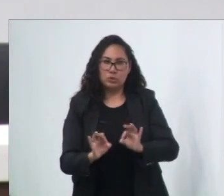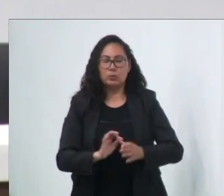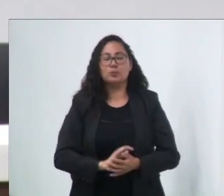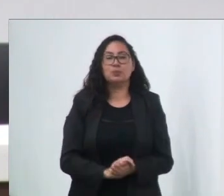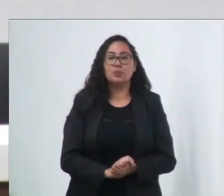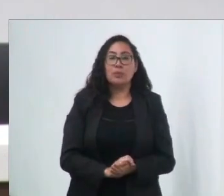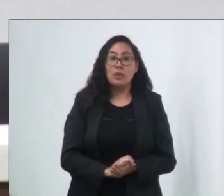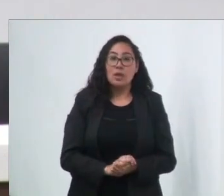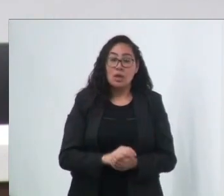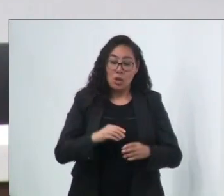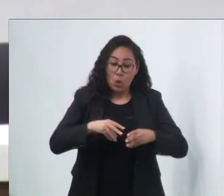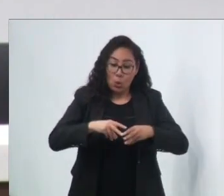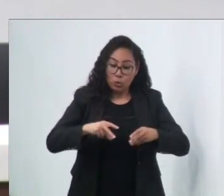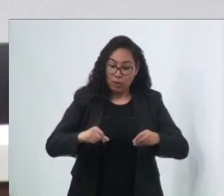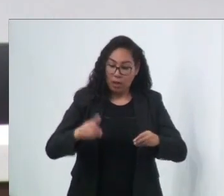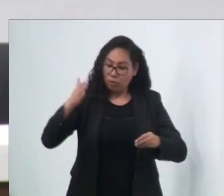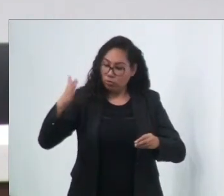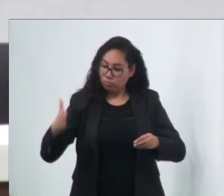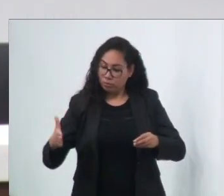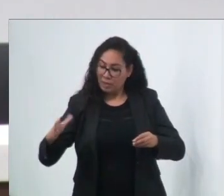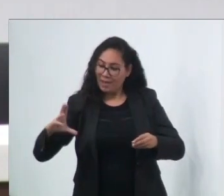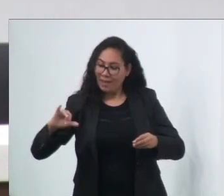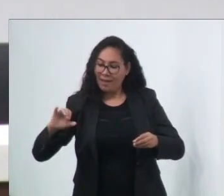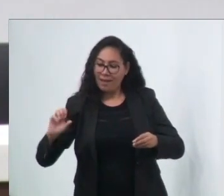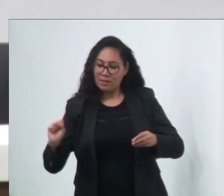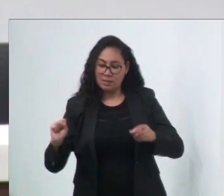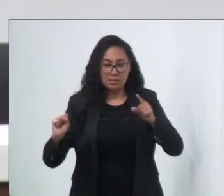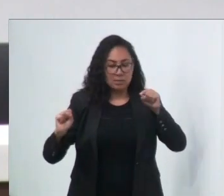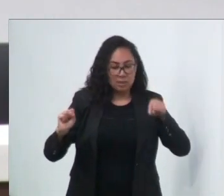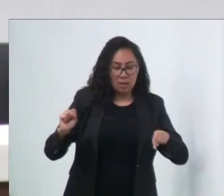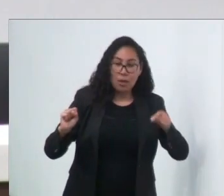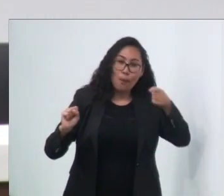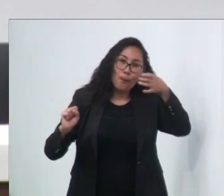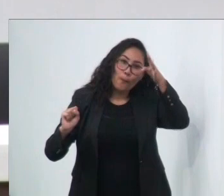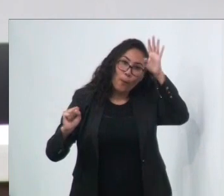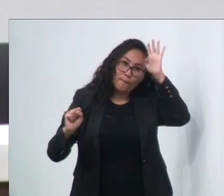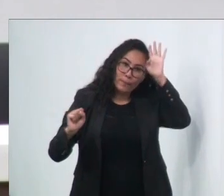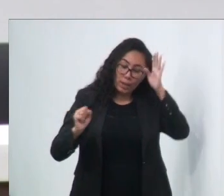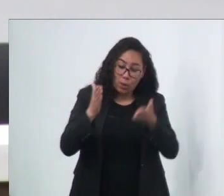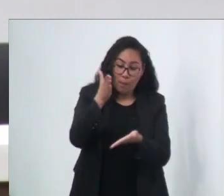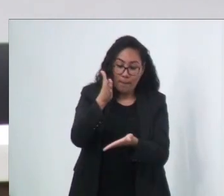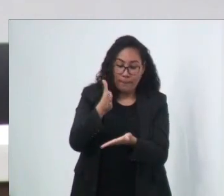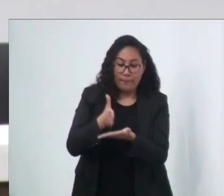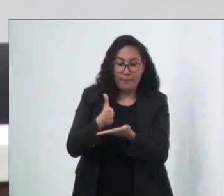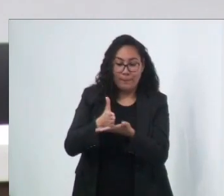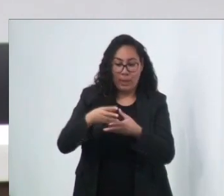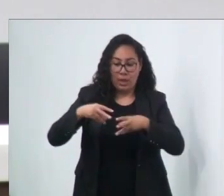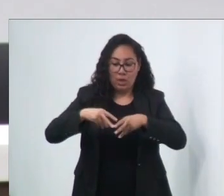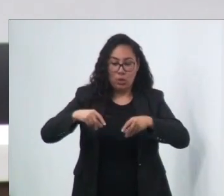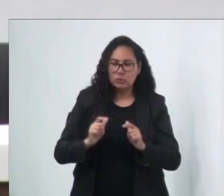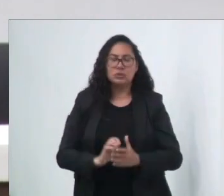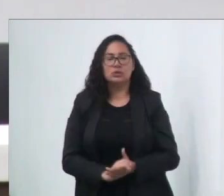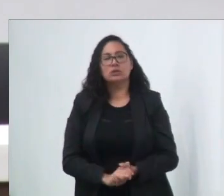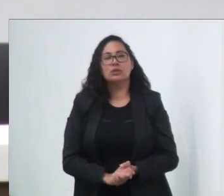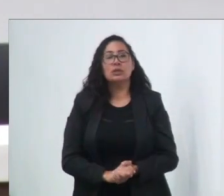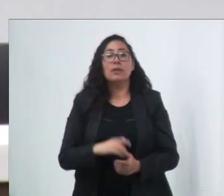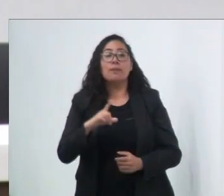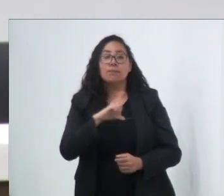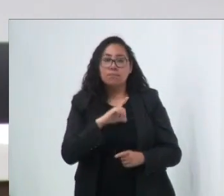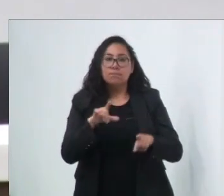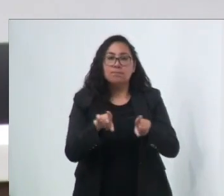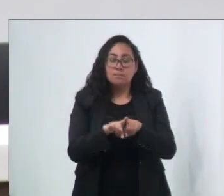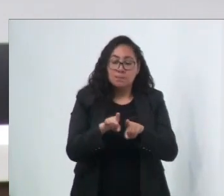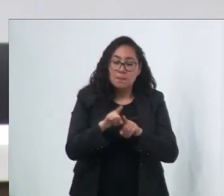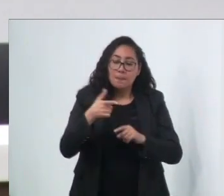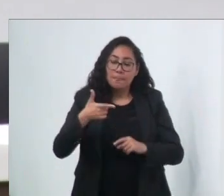terreno, aquele que é entre o CAIS Petrópolis e os bombeiros que ficam na esquina, nós temos também